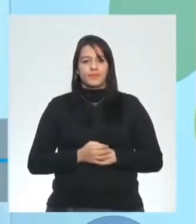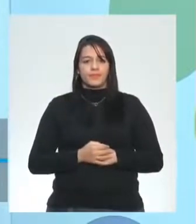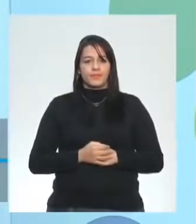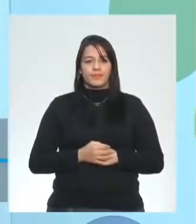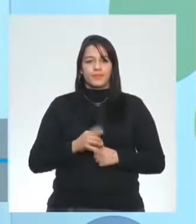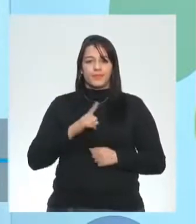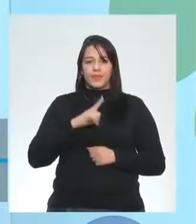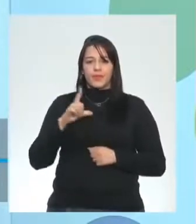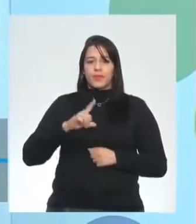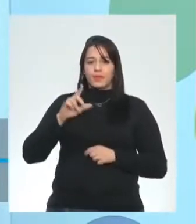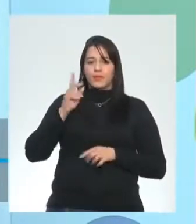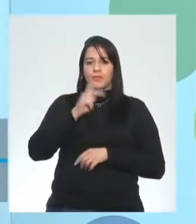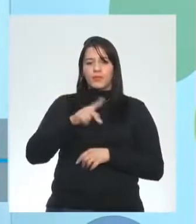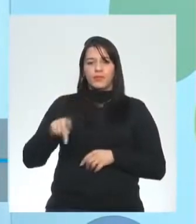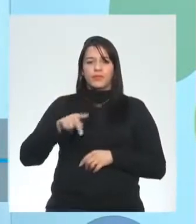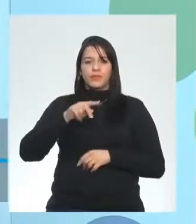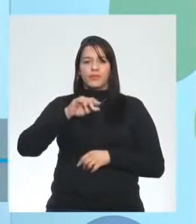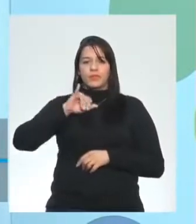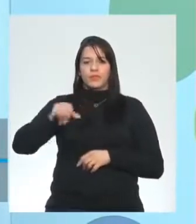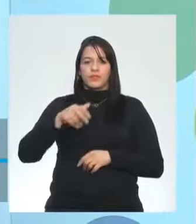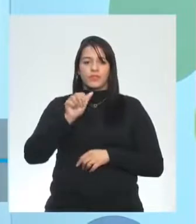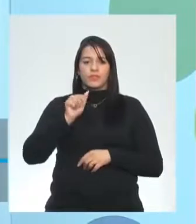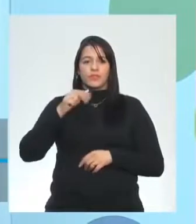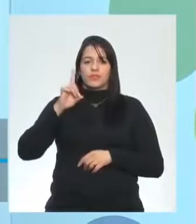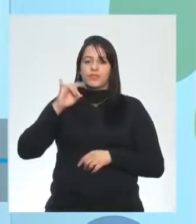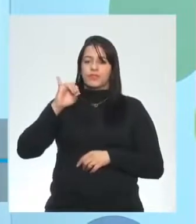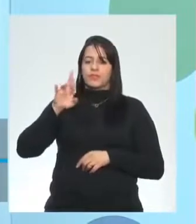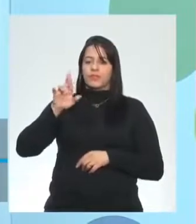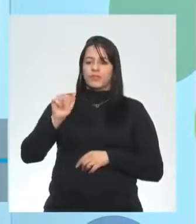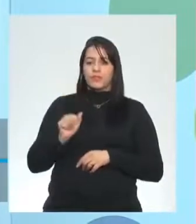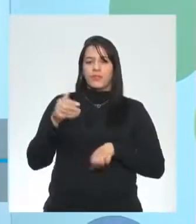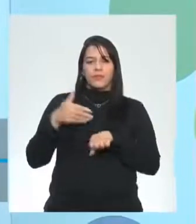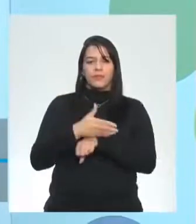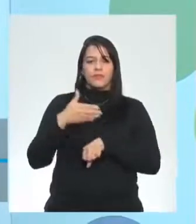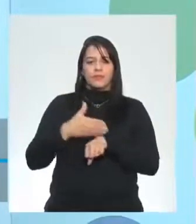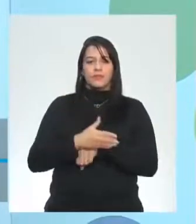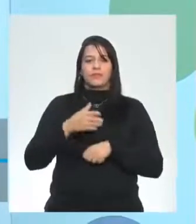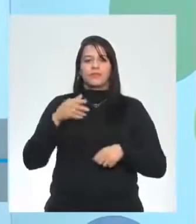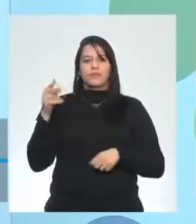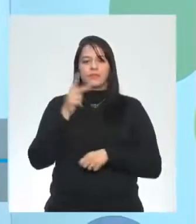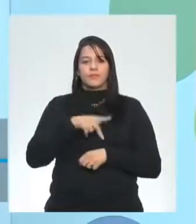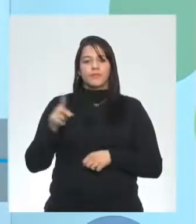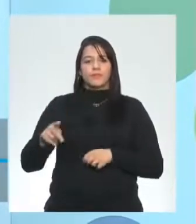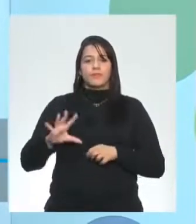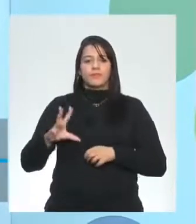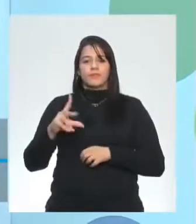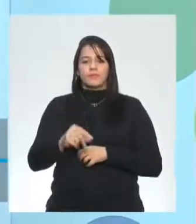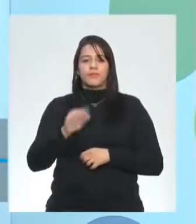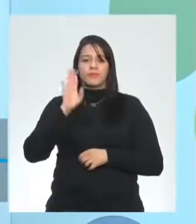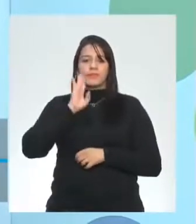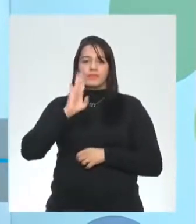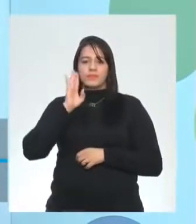Lessa aí da Jandira com a gente aí também. Bacana aí, o pessoal participação dos nossos professores. Olha lá,